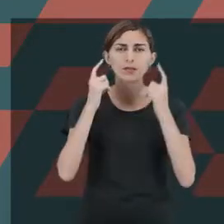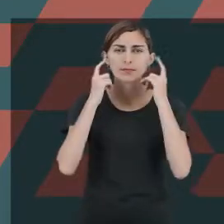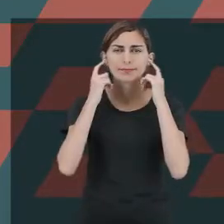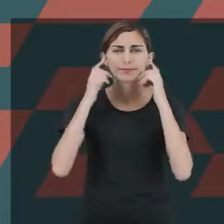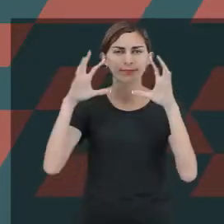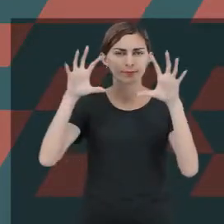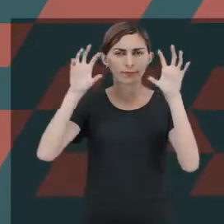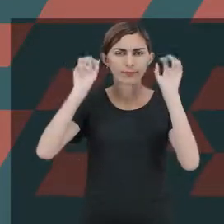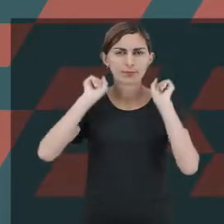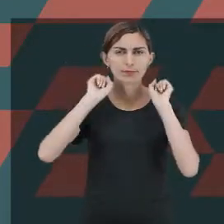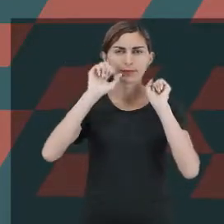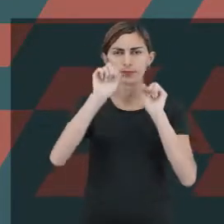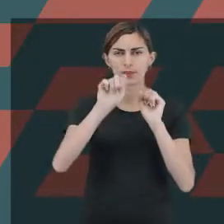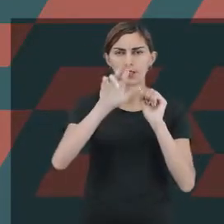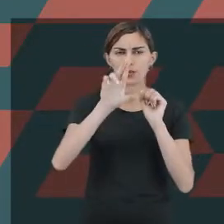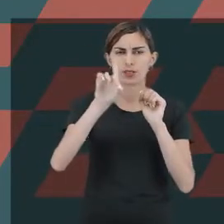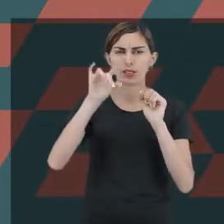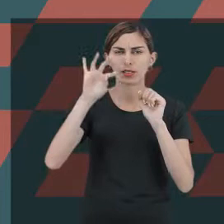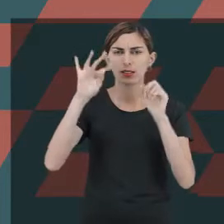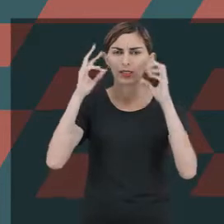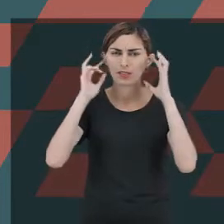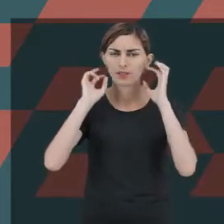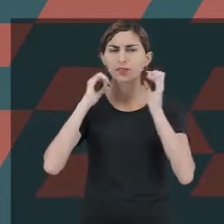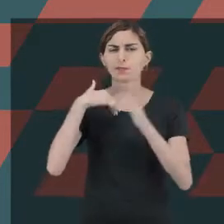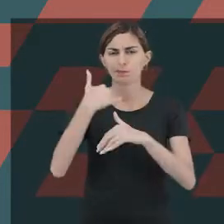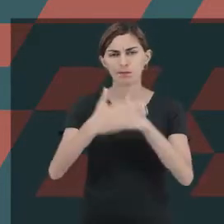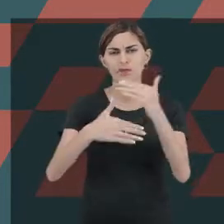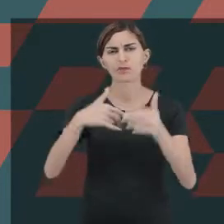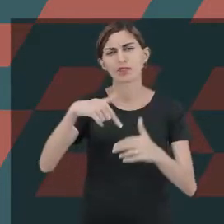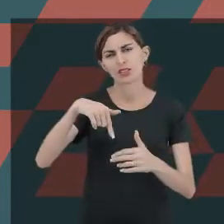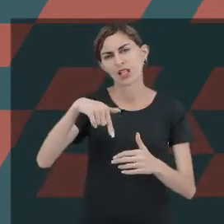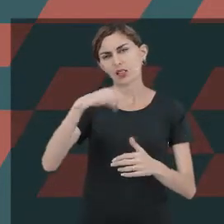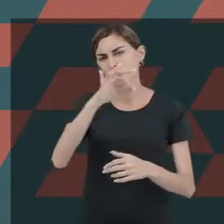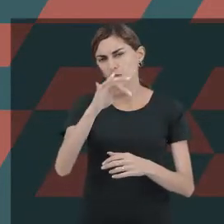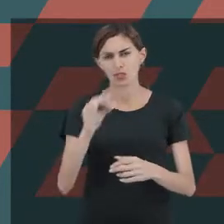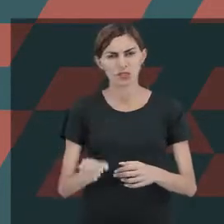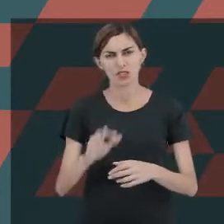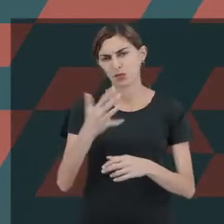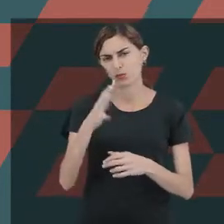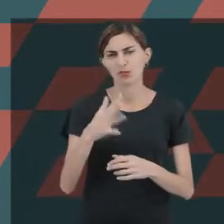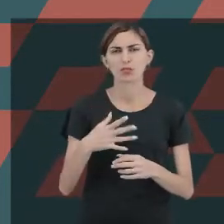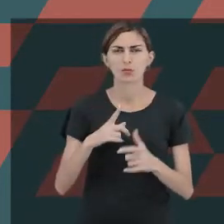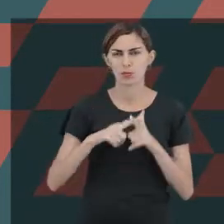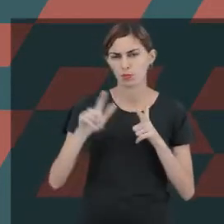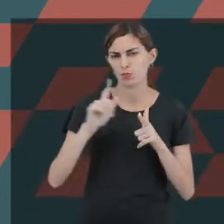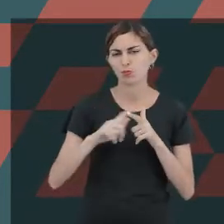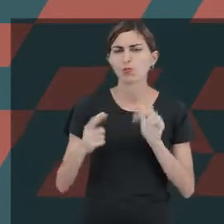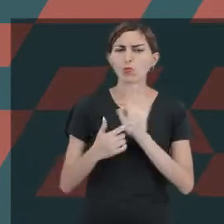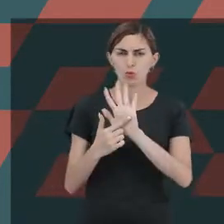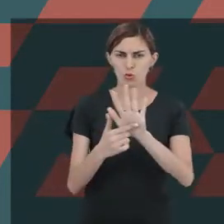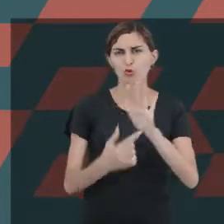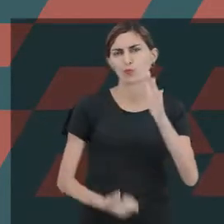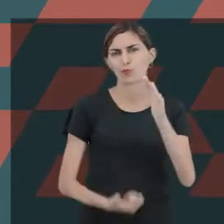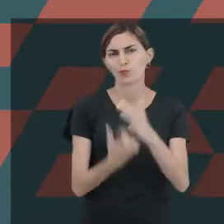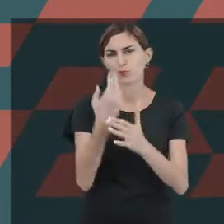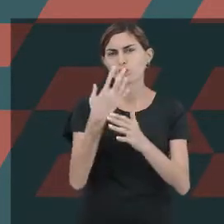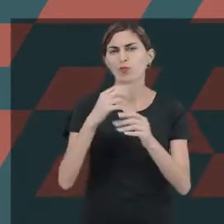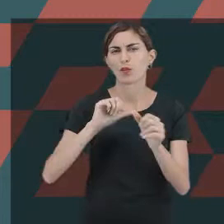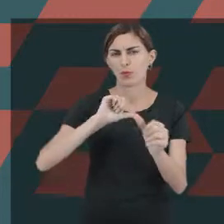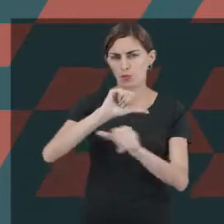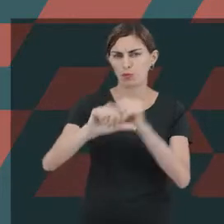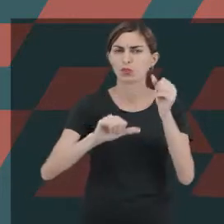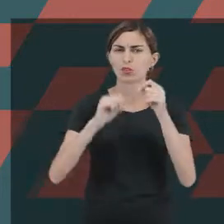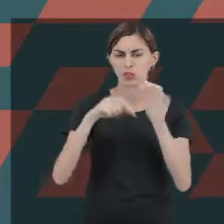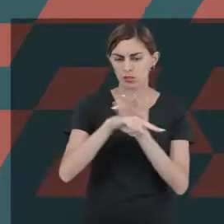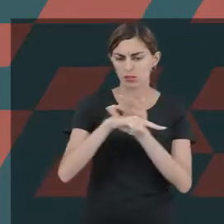diferente do citomegalovírus, que é bem frequente, apenas 7% dos nossos pacientes apresentaram alteração auditiva nos exames